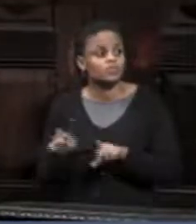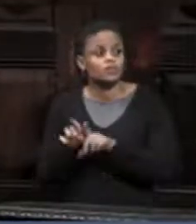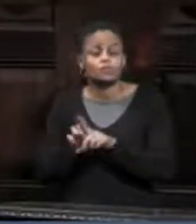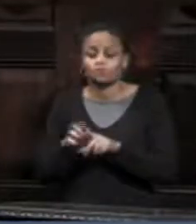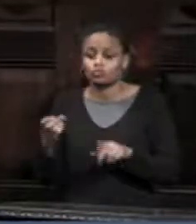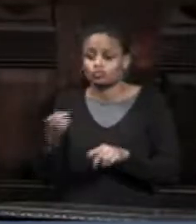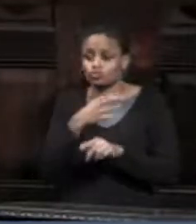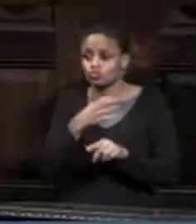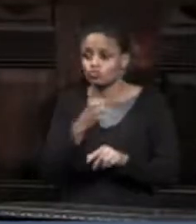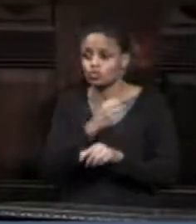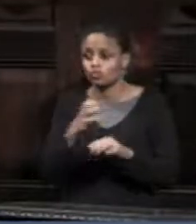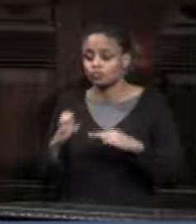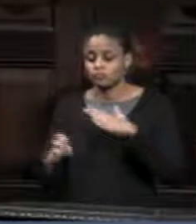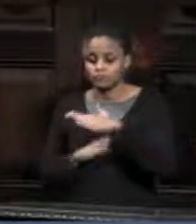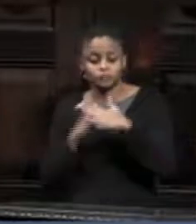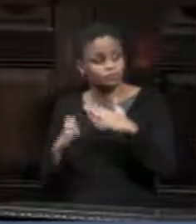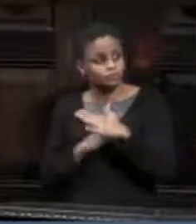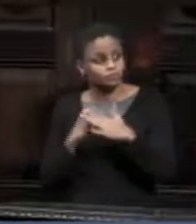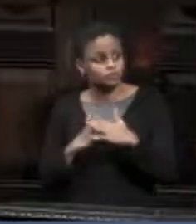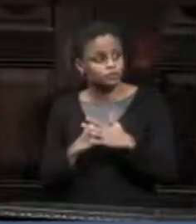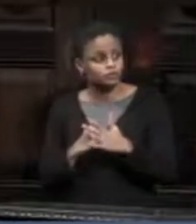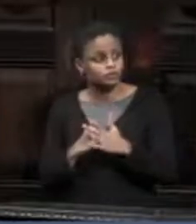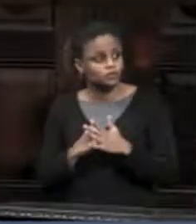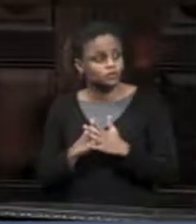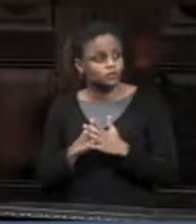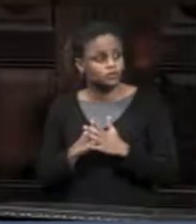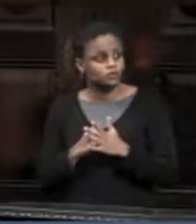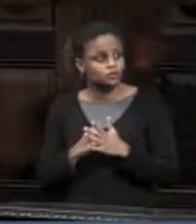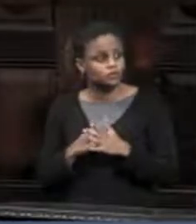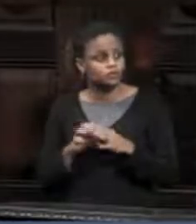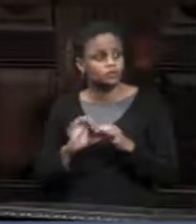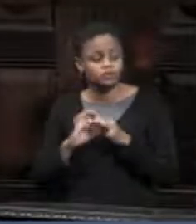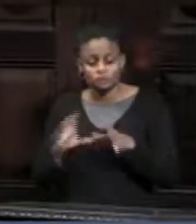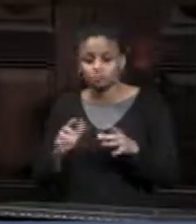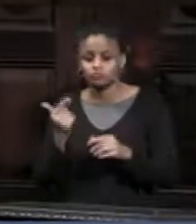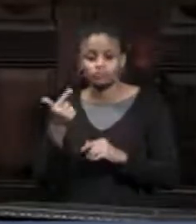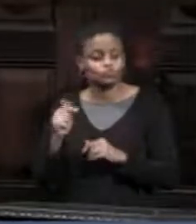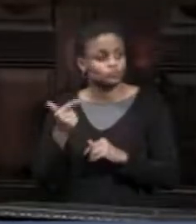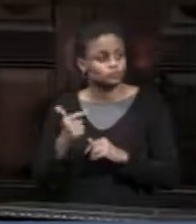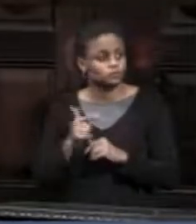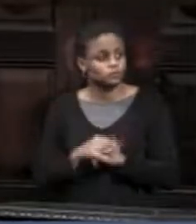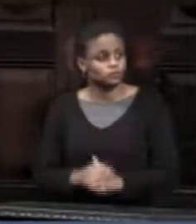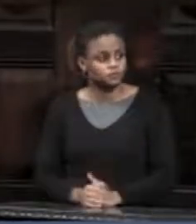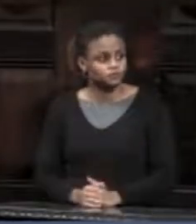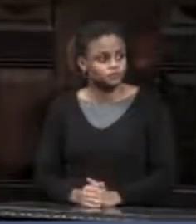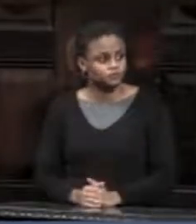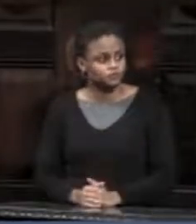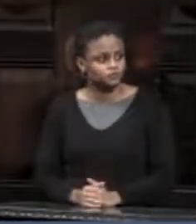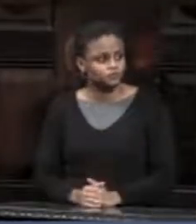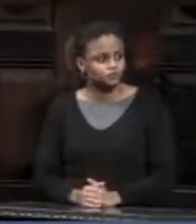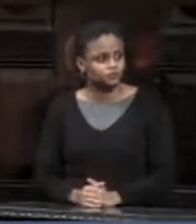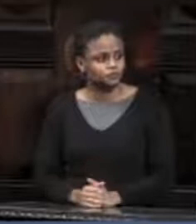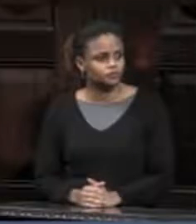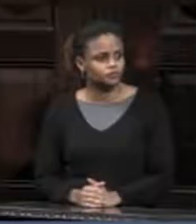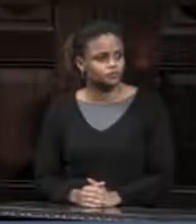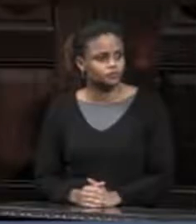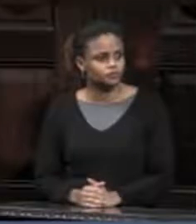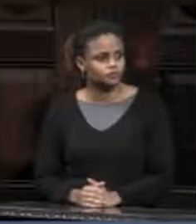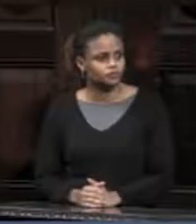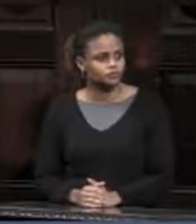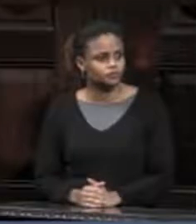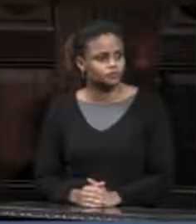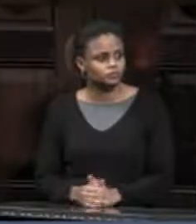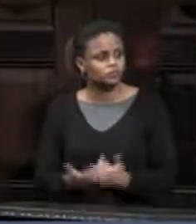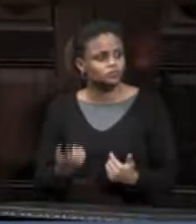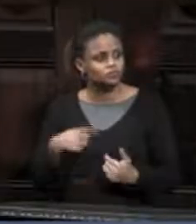ambiental de operação, cujo processo se iniciou em 2010. Nesse sentido, exercendo